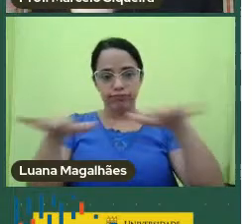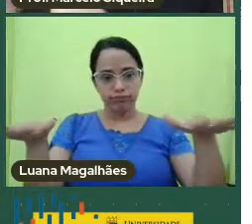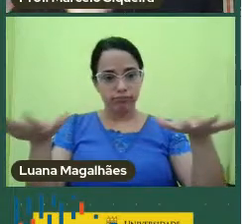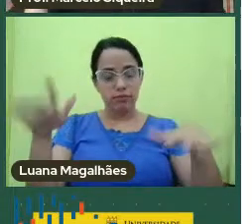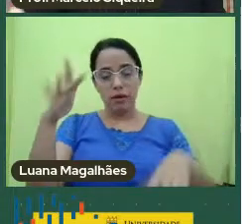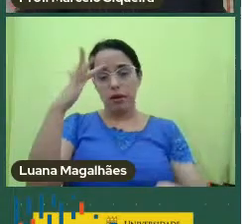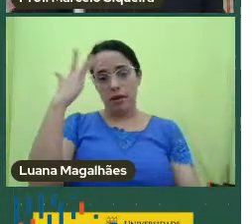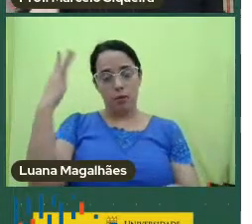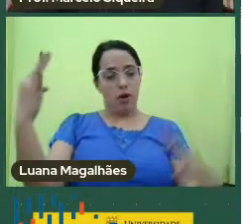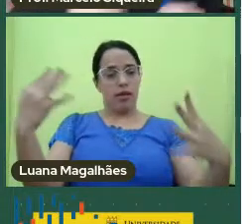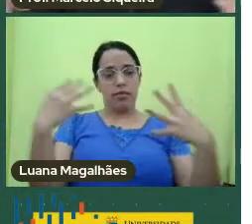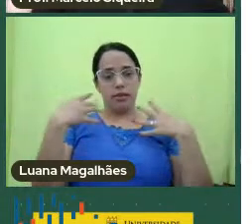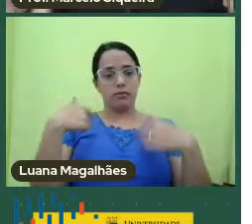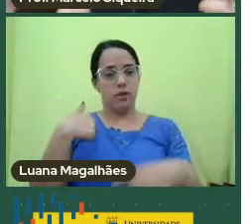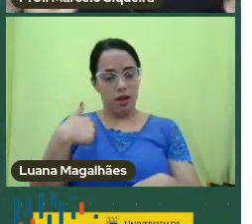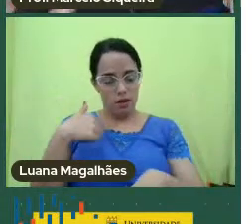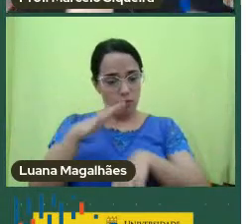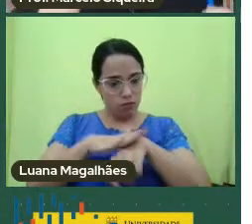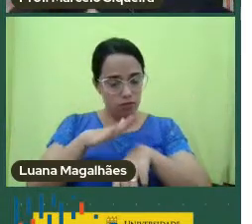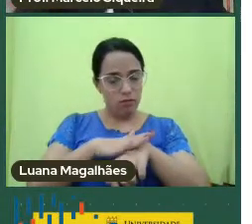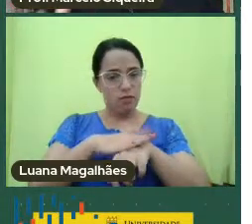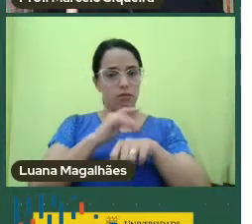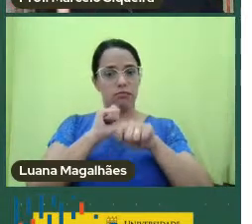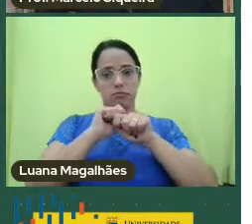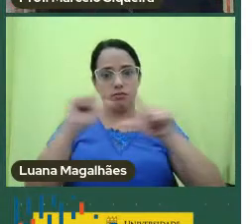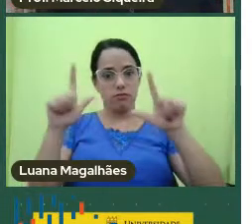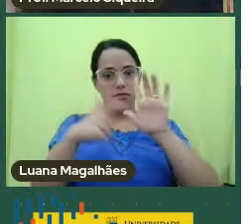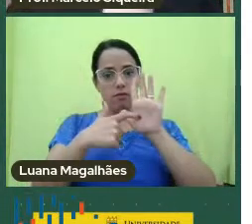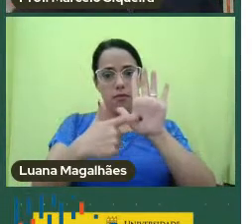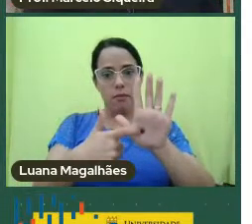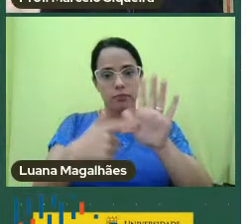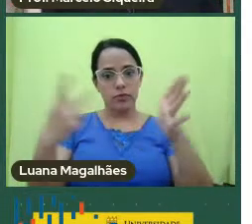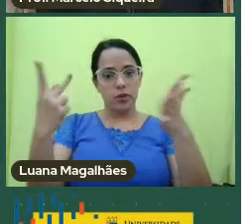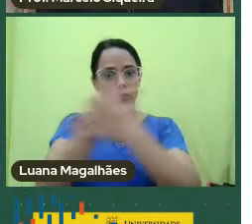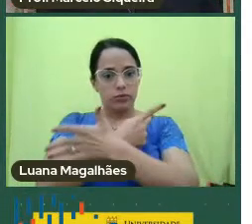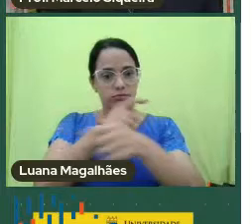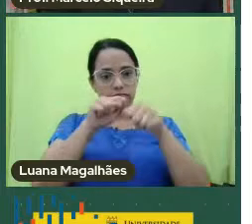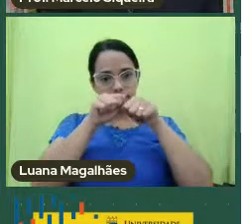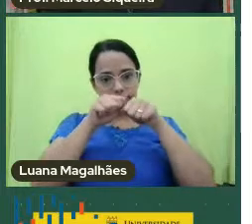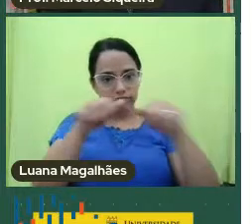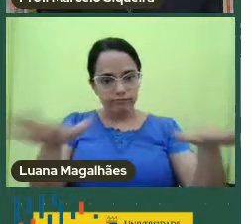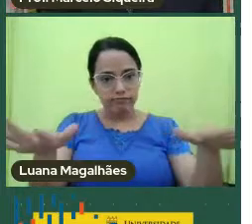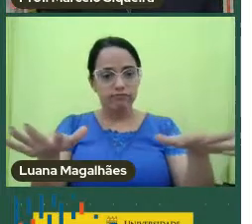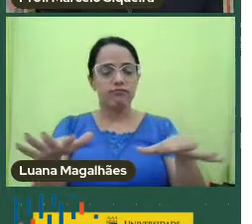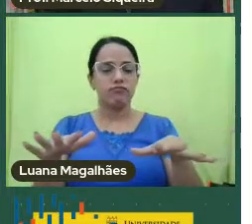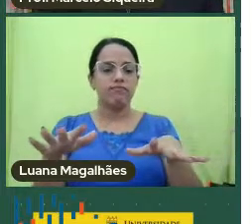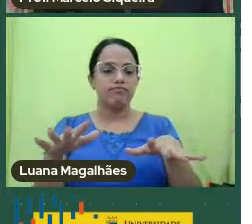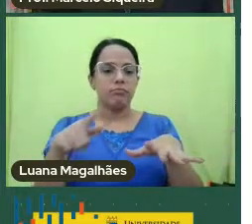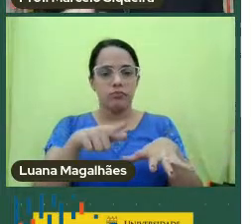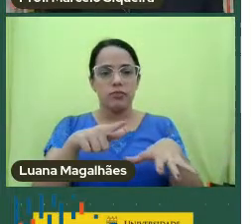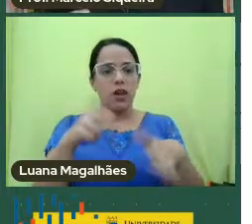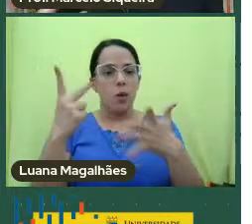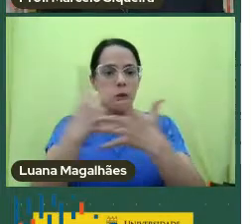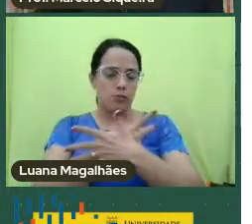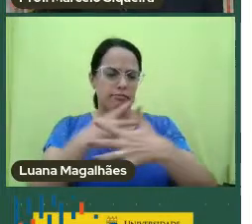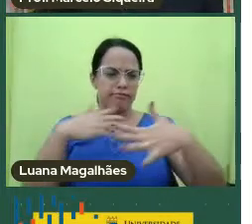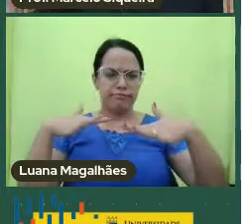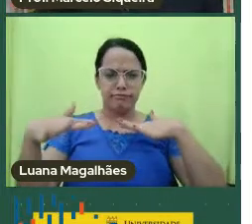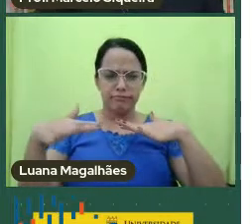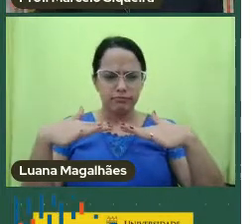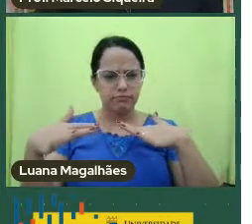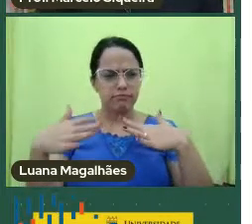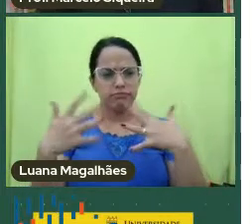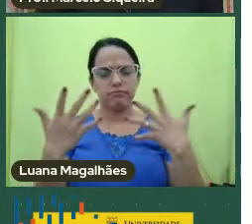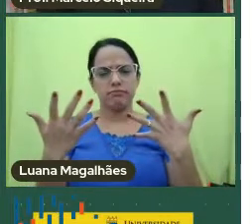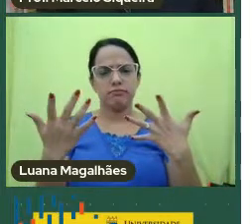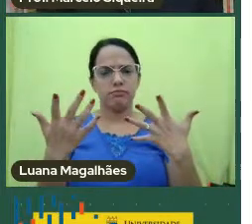deu atenção, eu estou dando atenção. E aí, a partir dessa divulgação, houve uma grande mobilização,